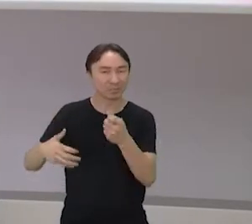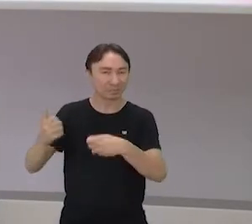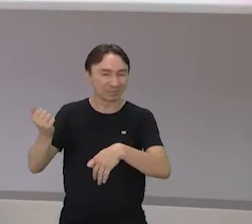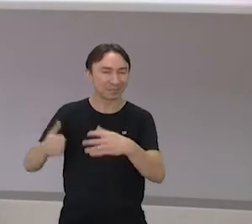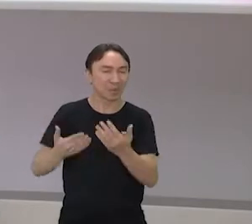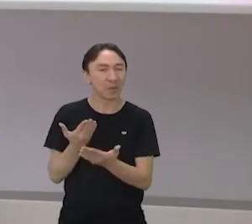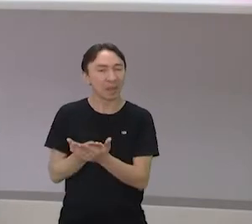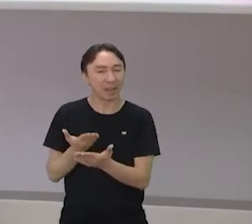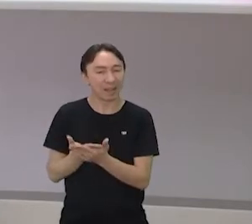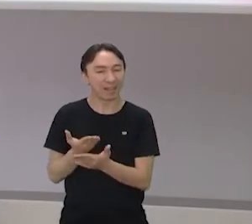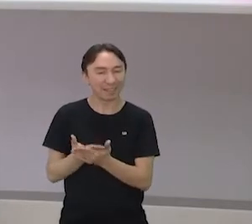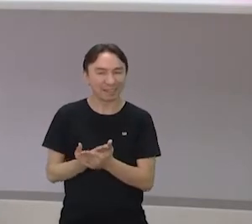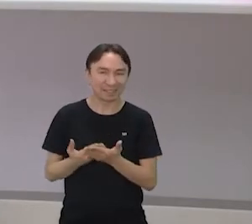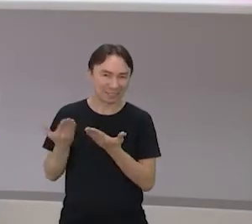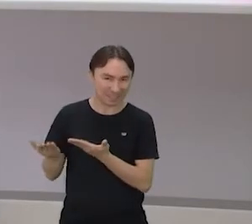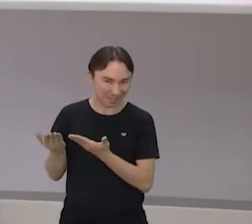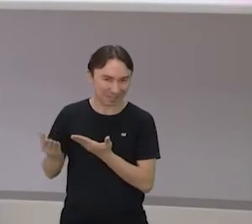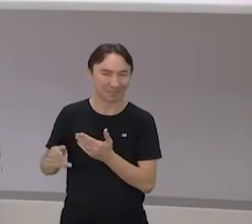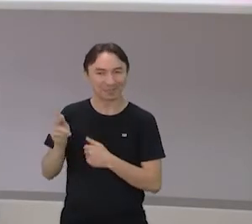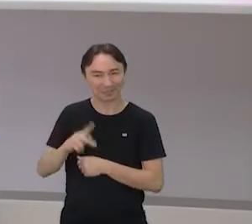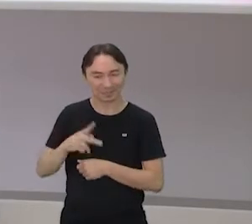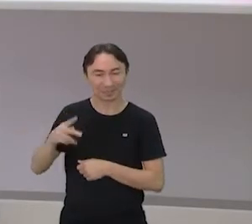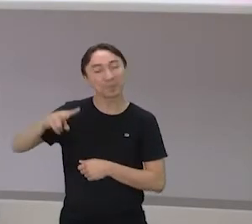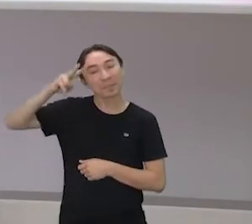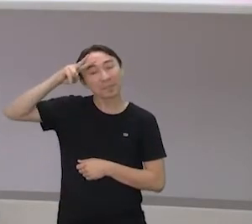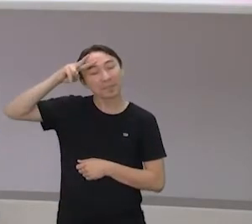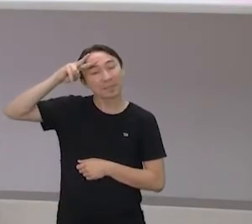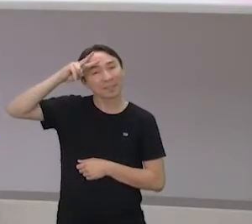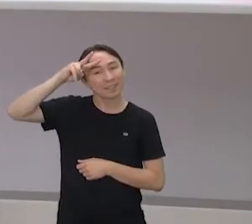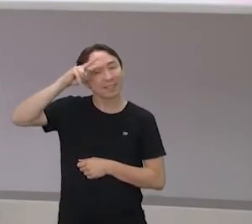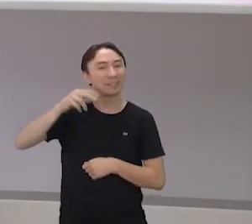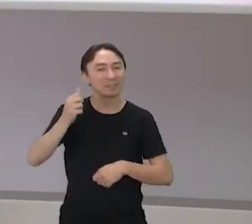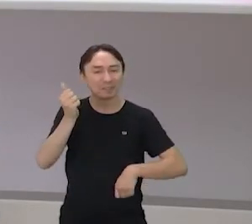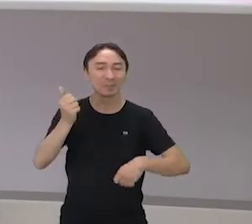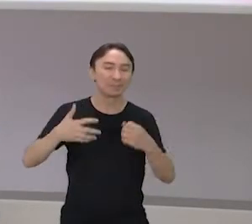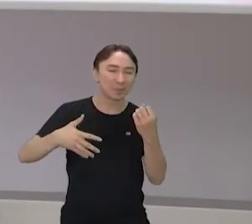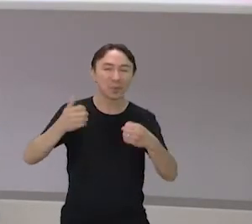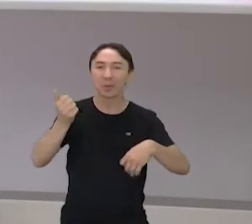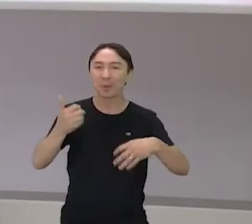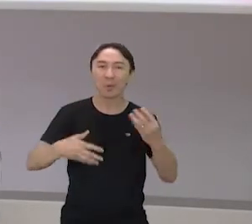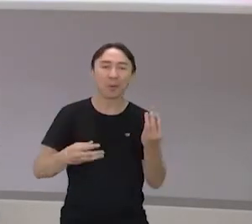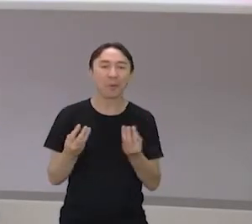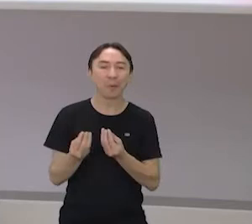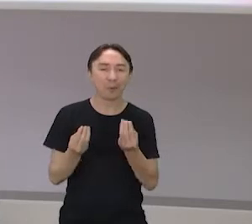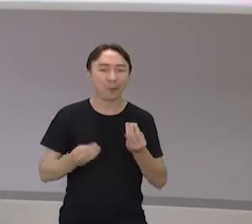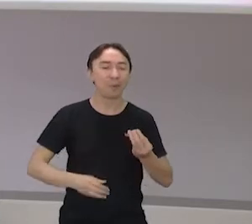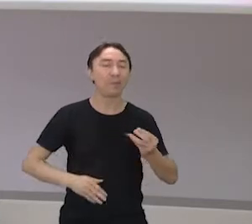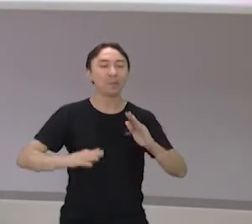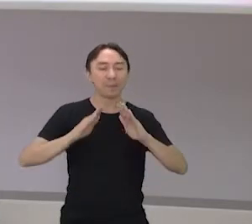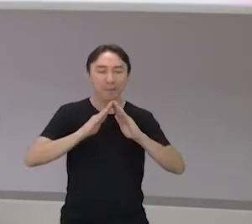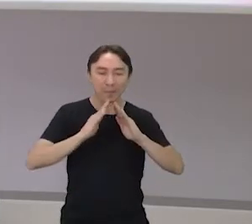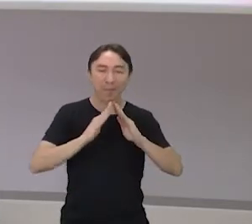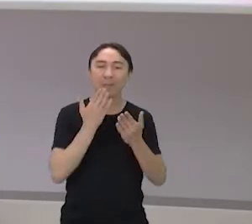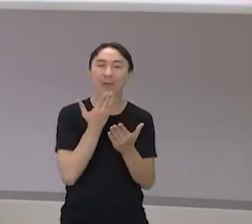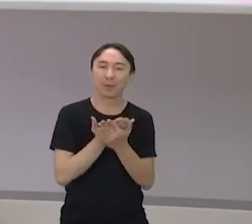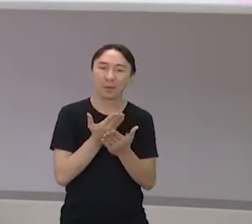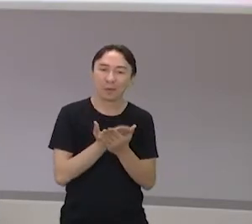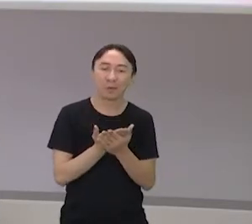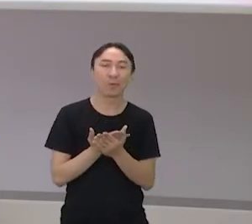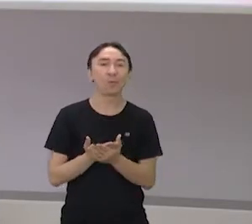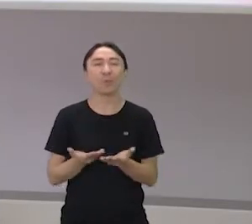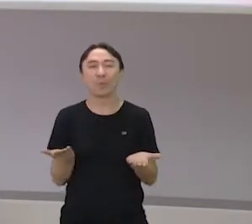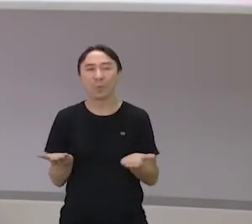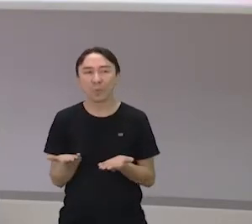a professora Viviane vai poder abordar, falar de como eram as modalidades aí na escola, né, hoje, como ela vê